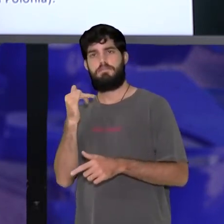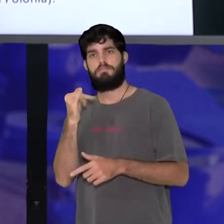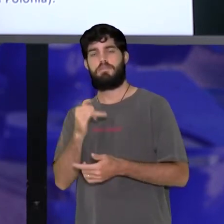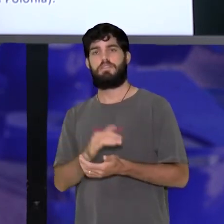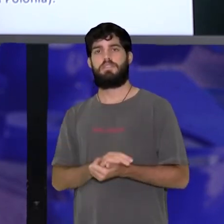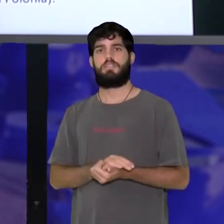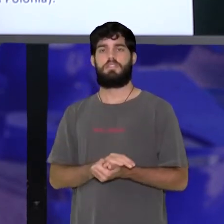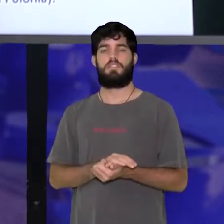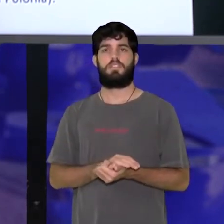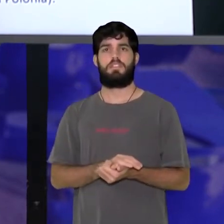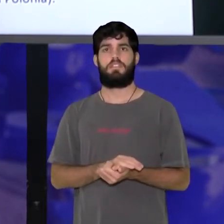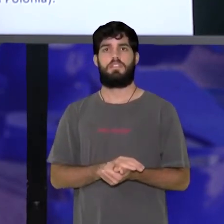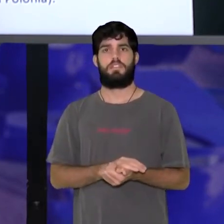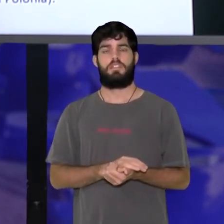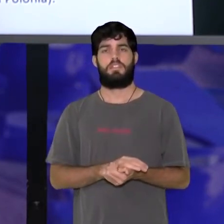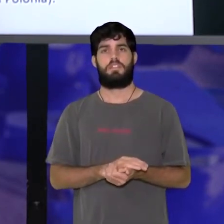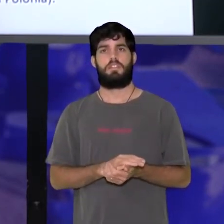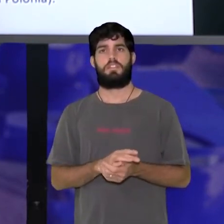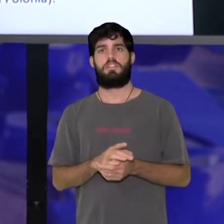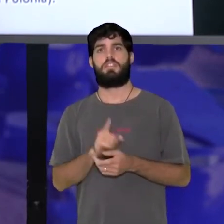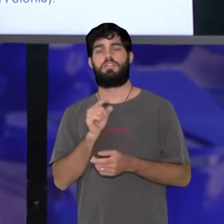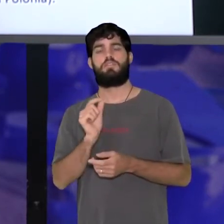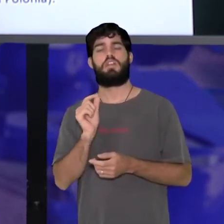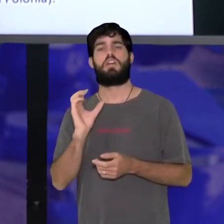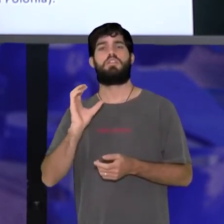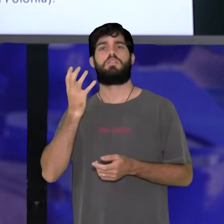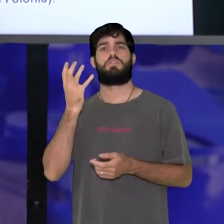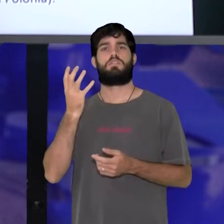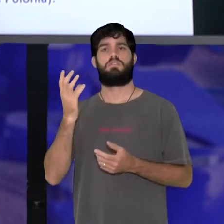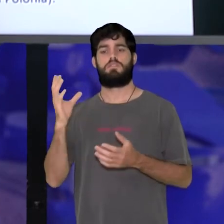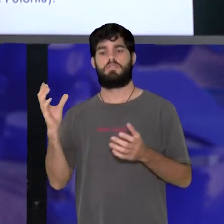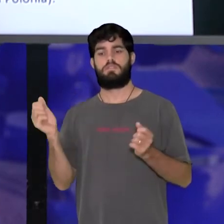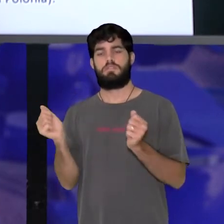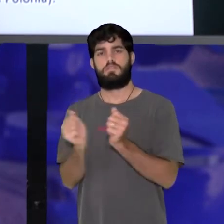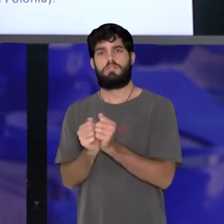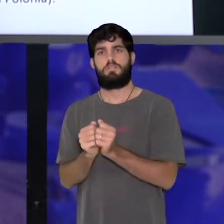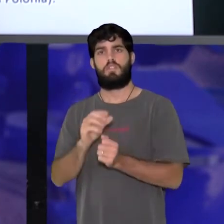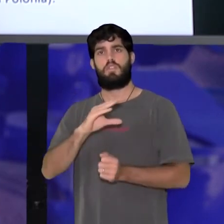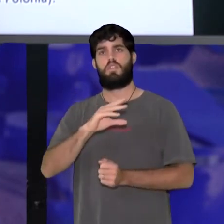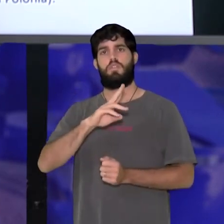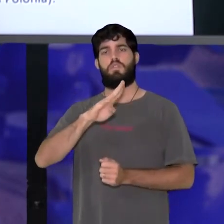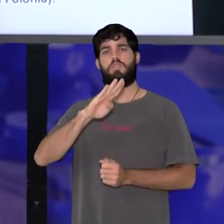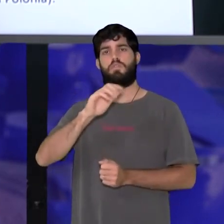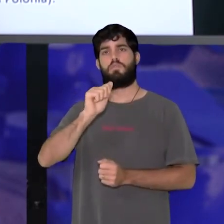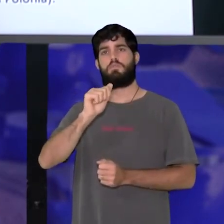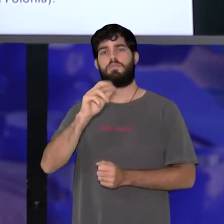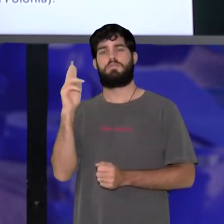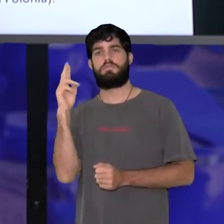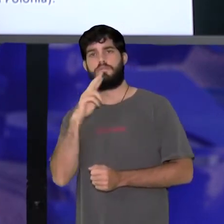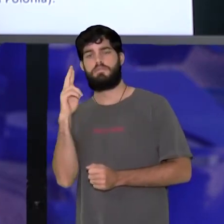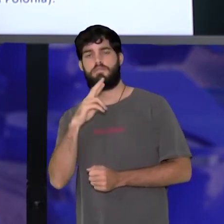interceptado. Isso aproximou as relações entre Cuba e Rússia.